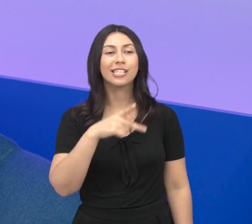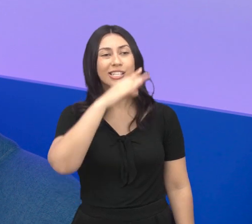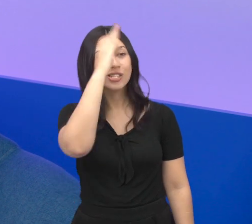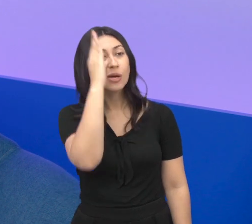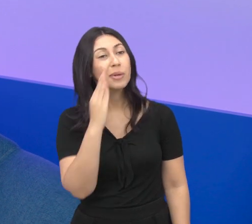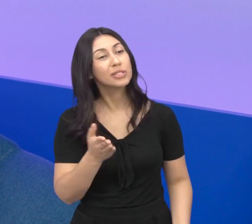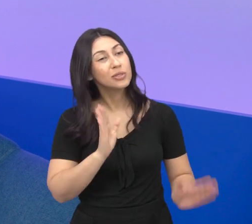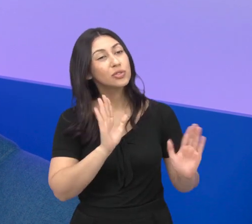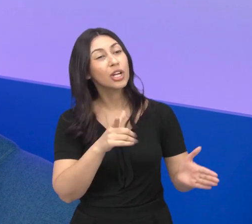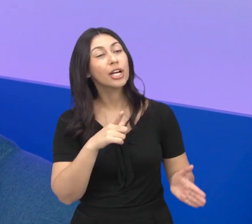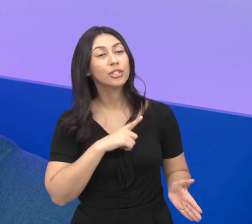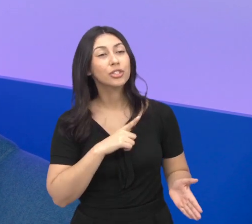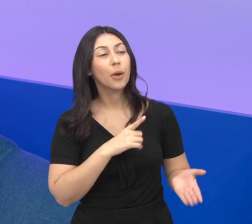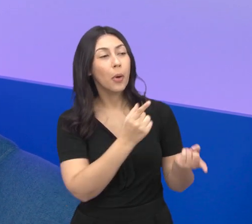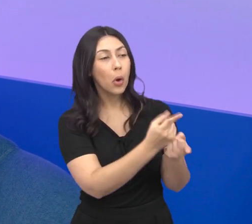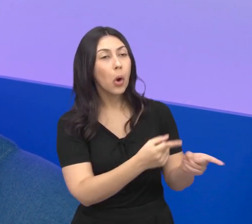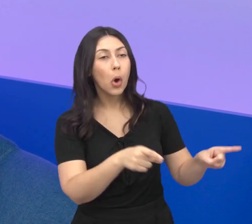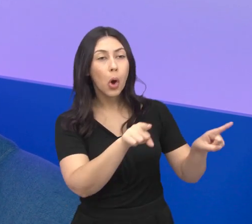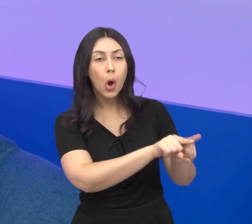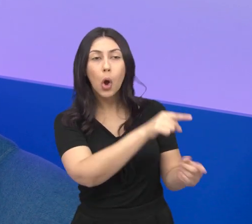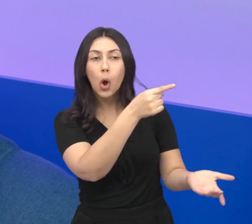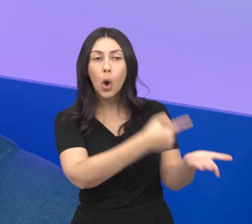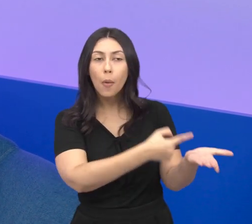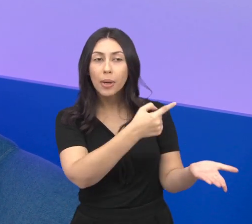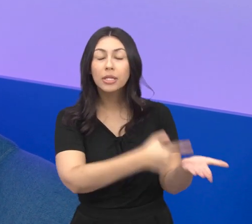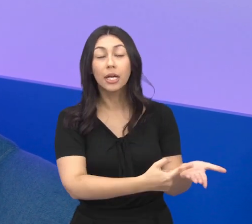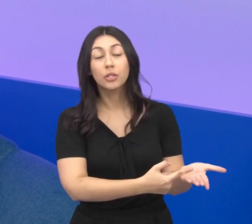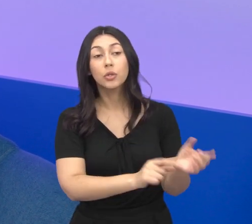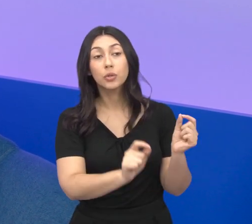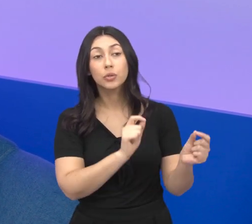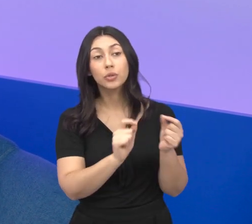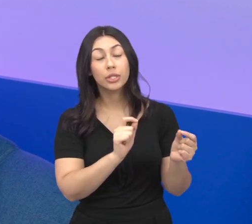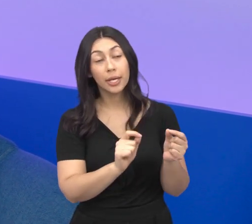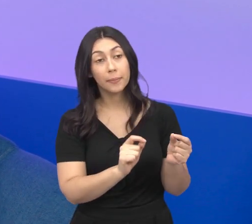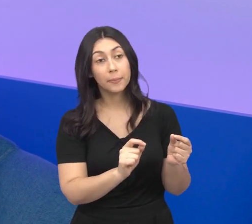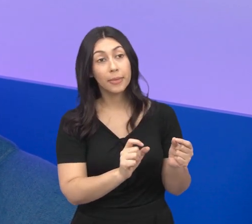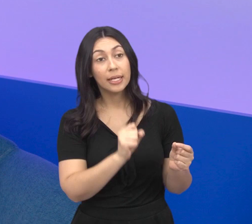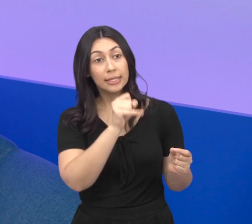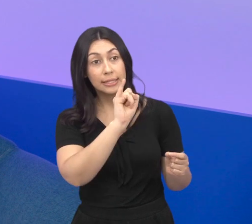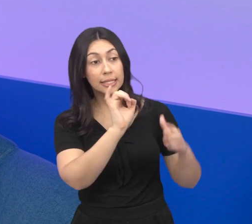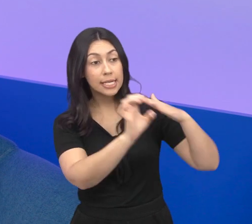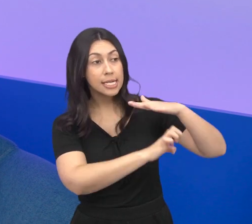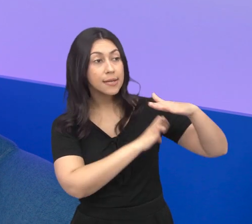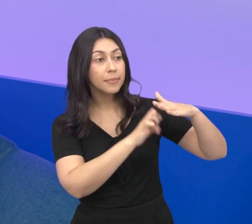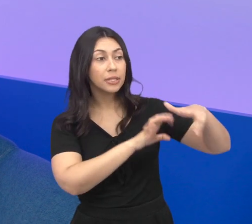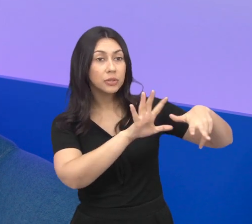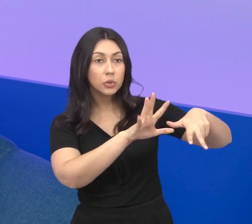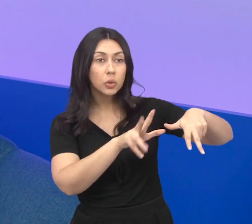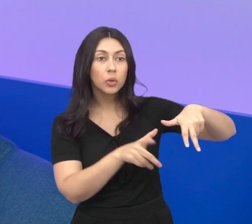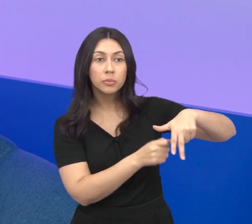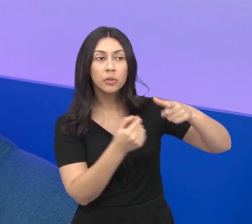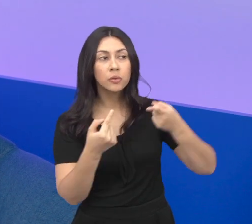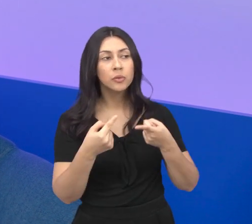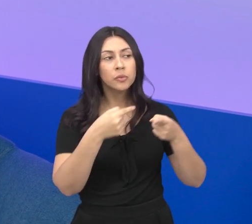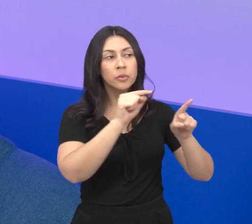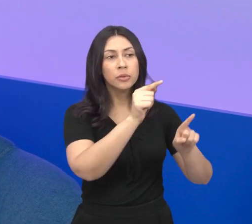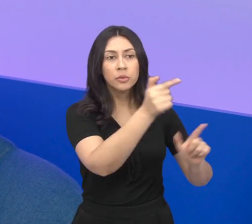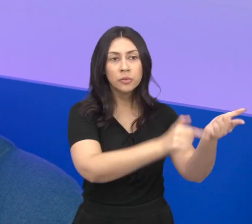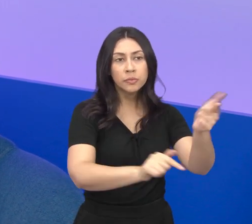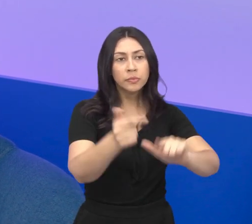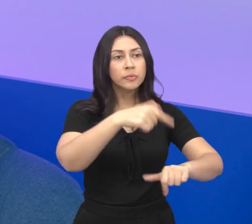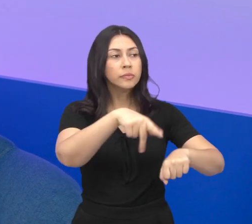relação a outros países para que nós puníssemos empresas que praticassem atos de corrupção